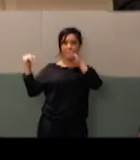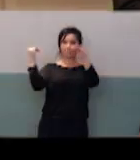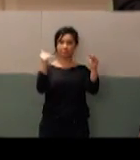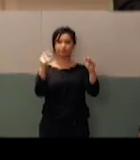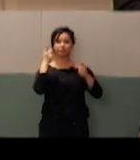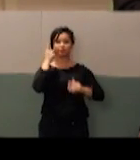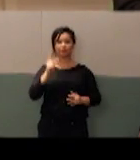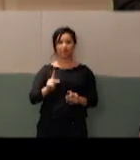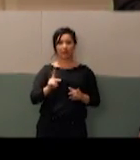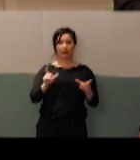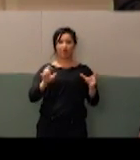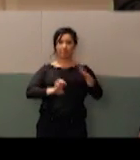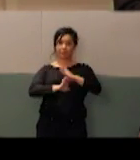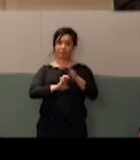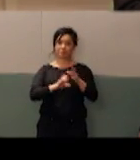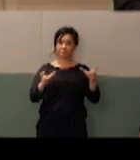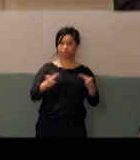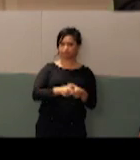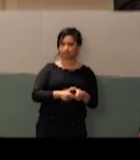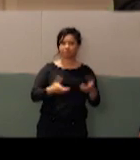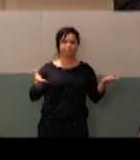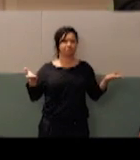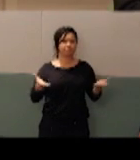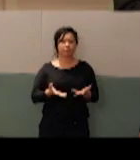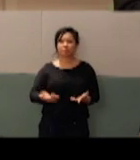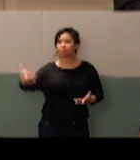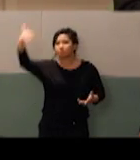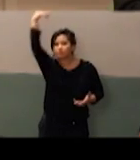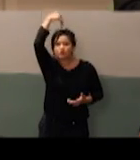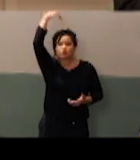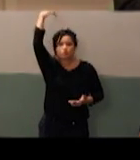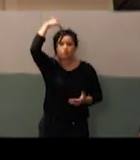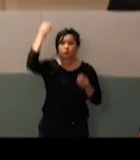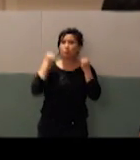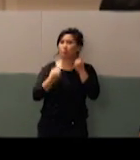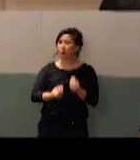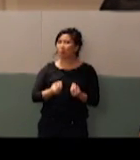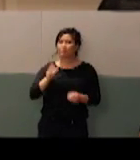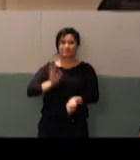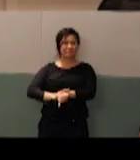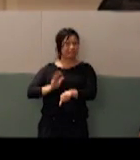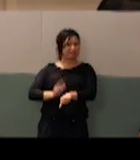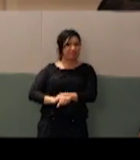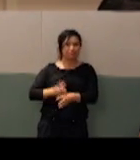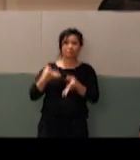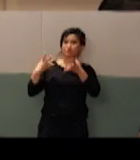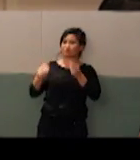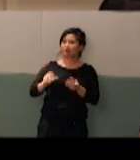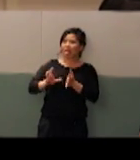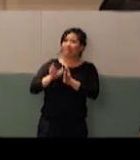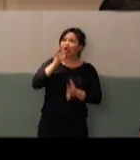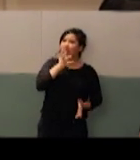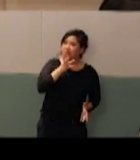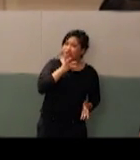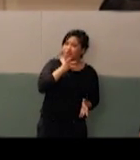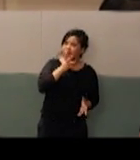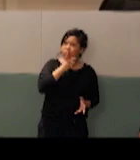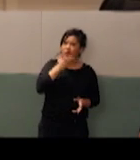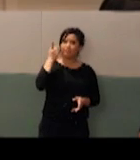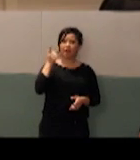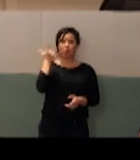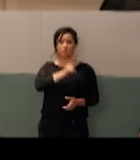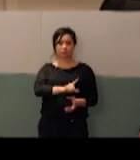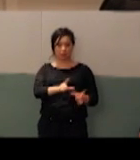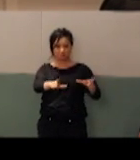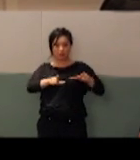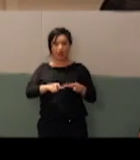É um absurdo que empresas hoje demorem tanto tempo para conseguir um alvará de funcionamento ou um alvará de construção. Enquanto